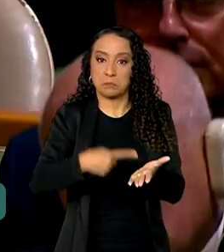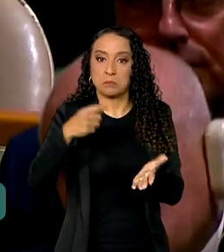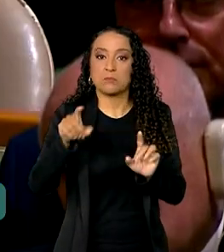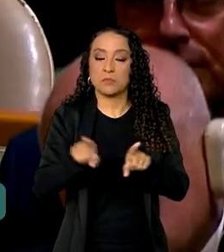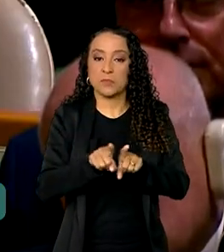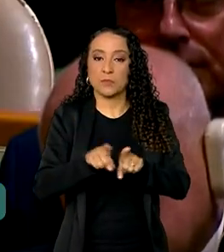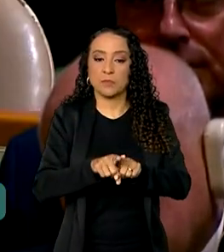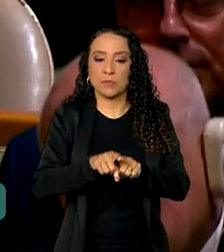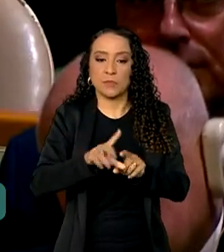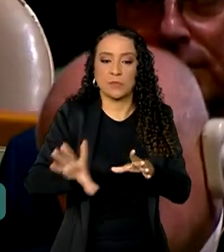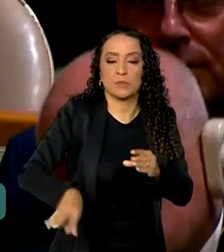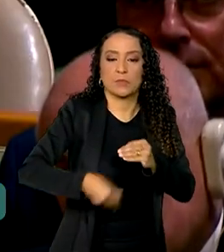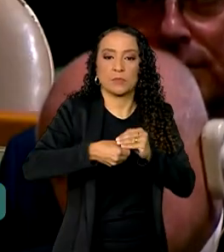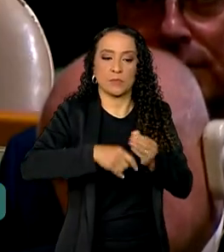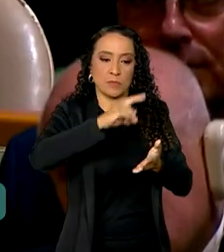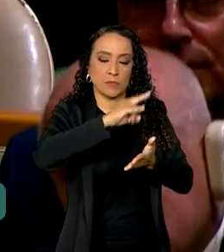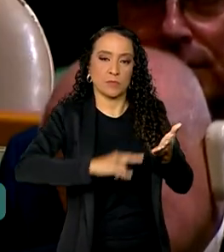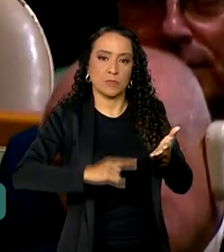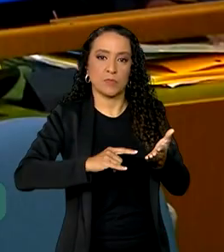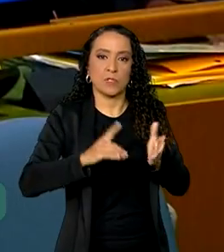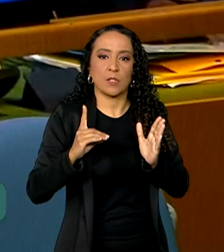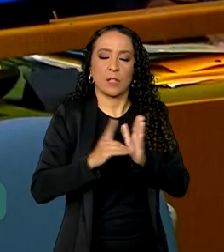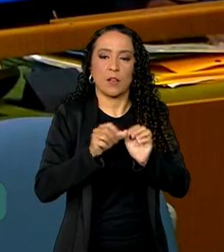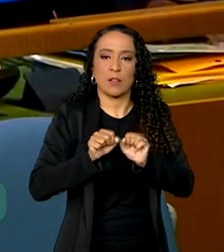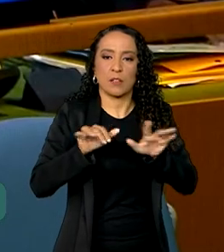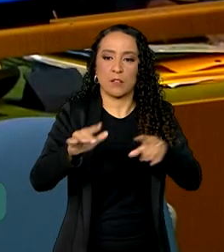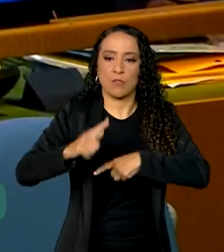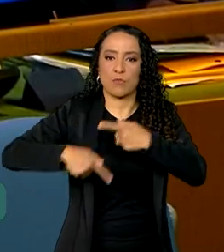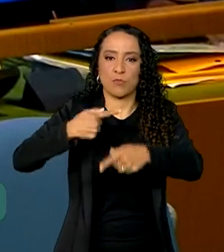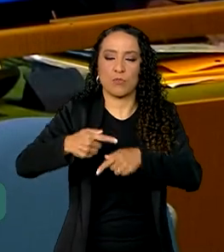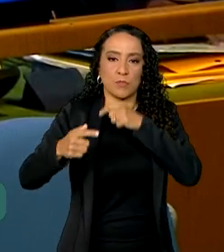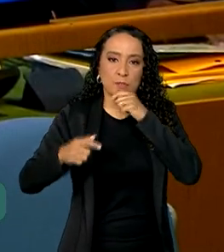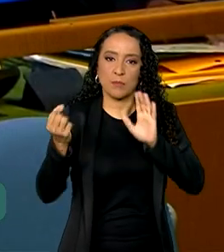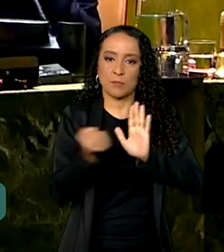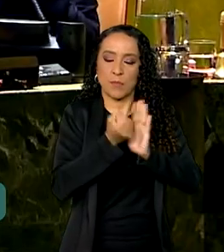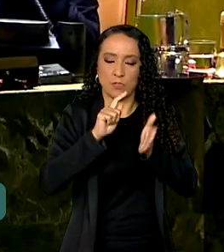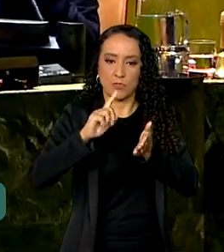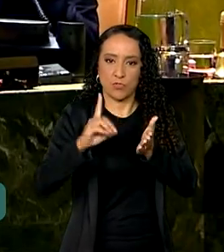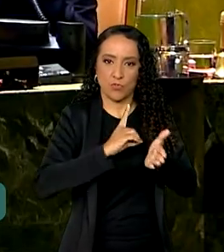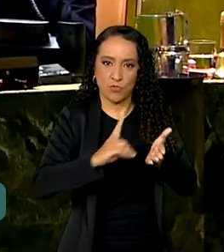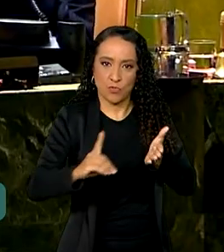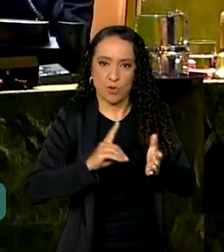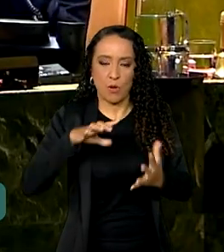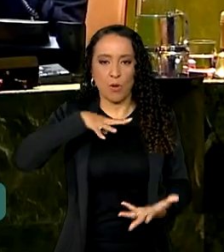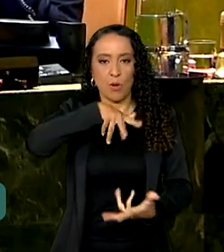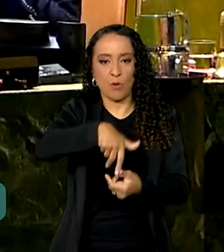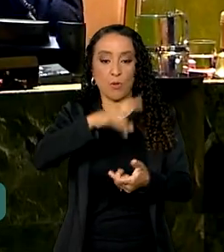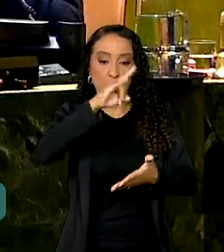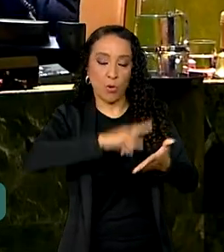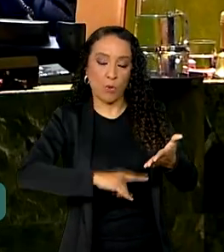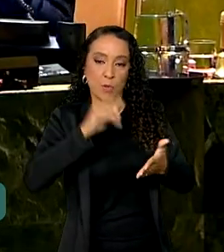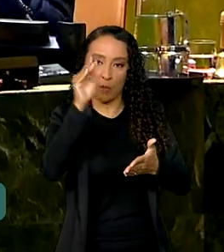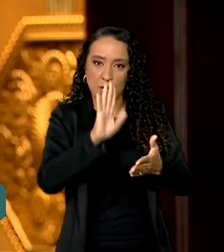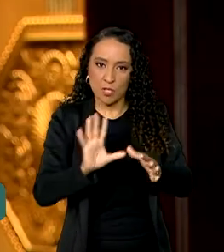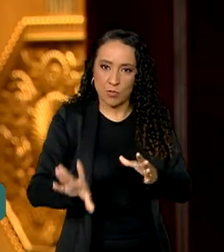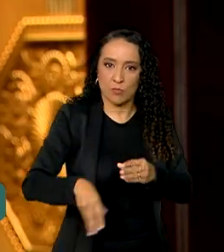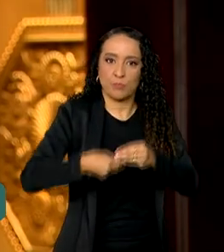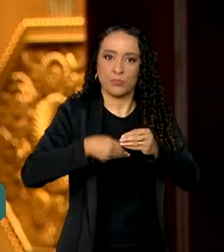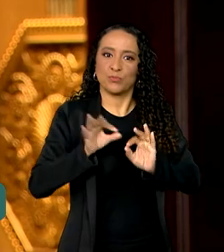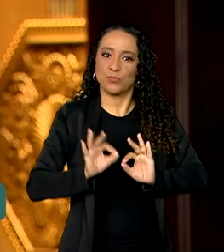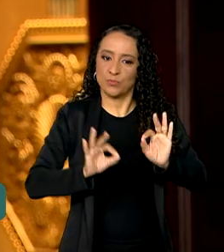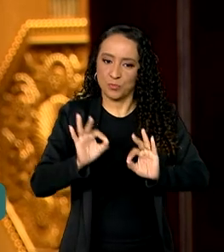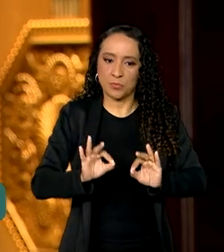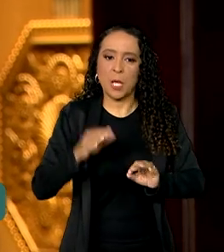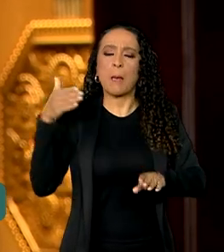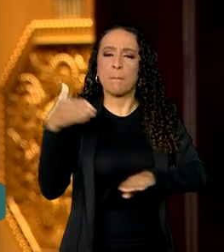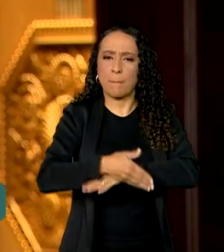inclui uma declaração sobre gerações futuras e um pacto digital global, documento que o Brasil ajudou a construir. O Brasil